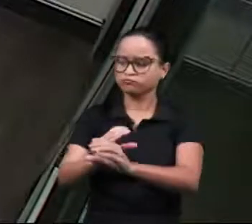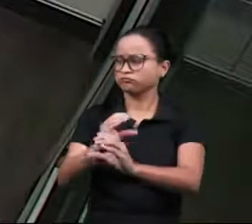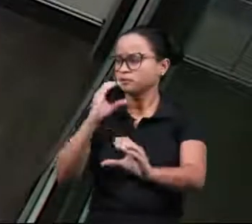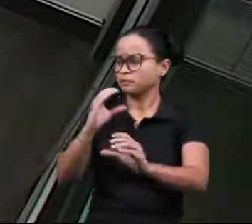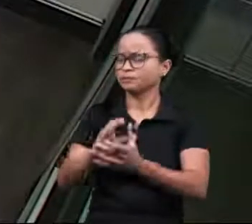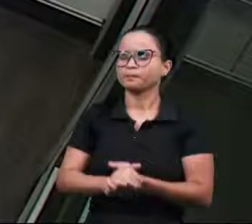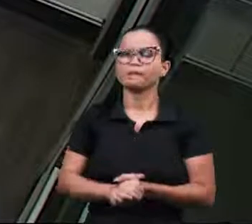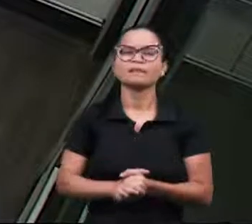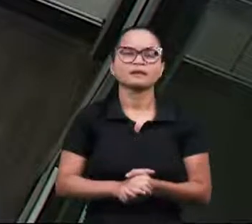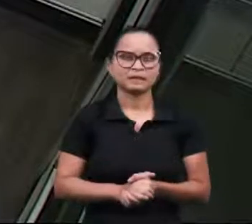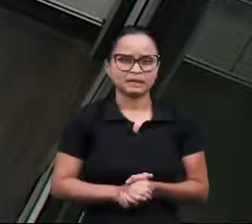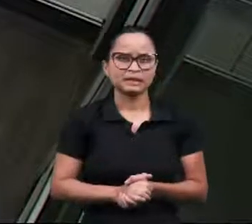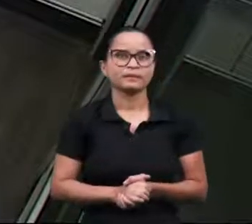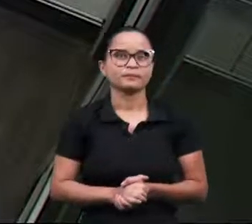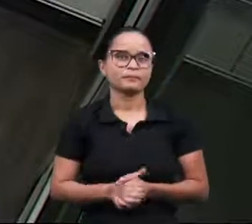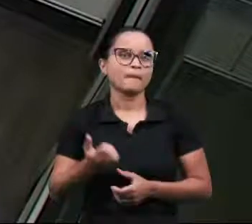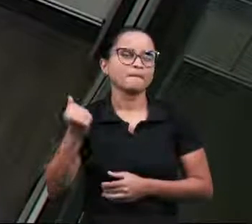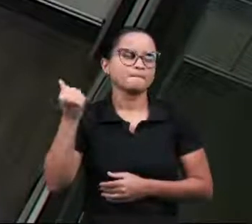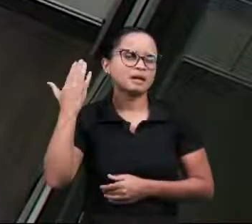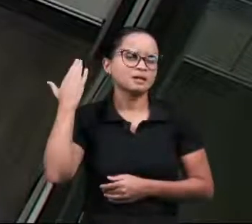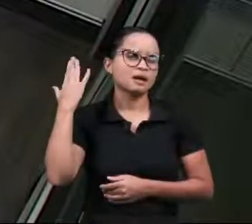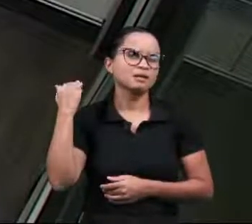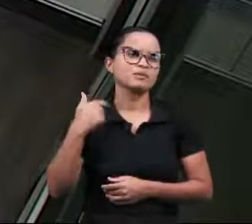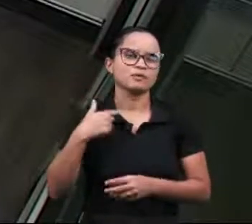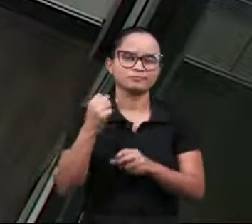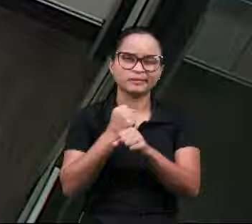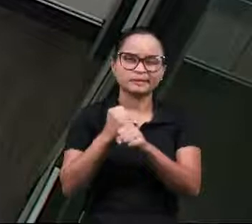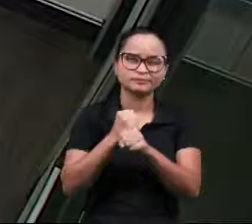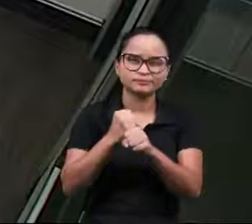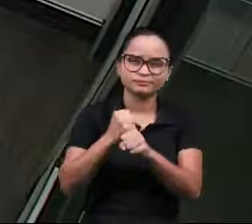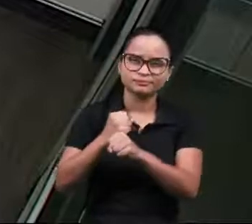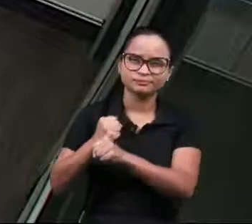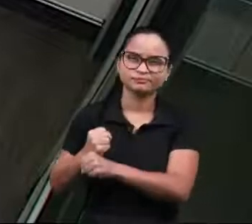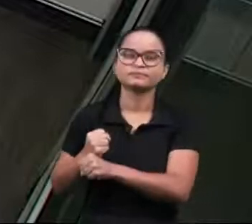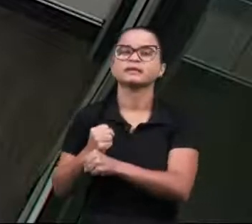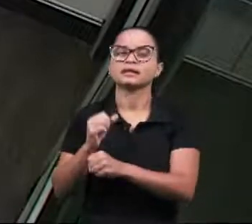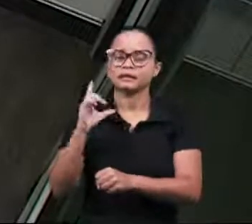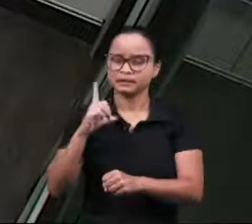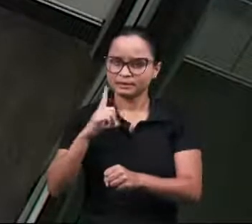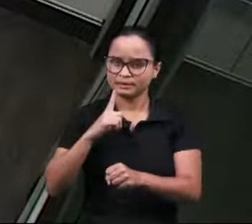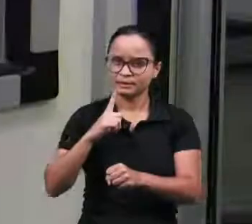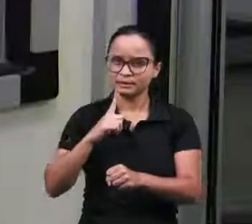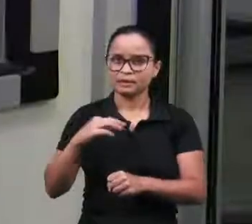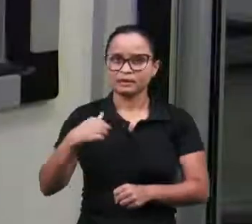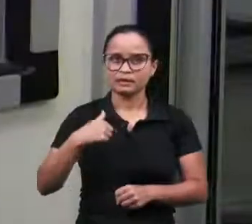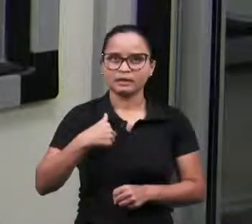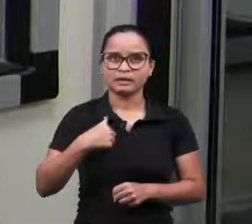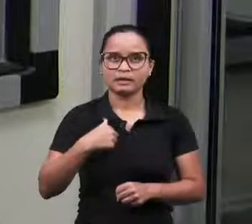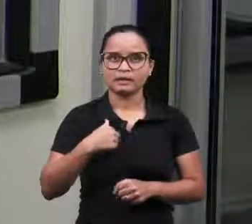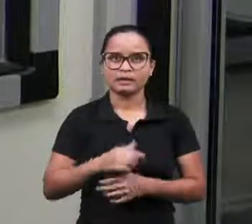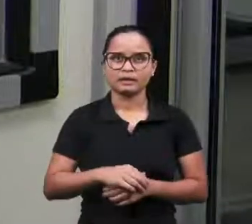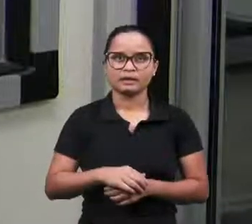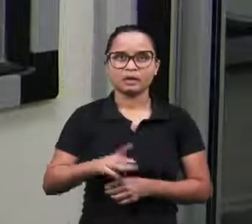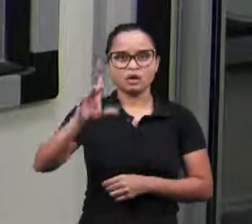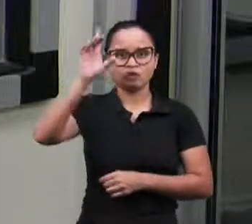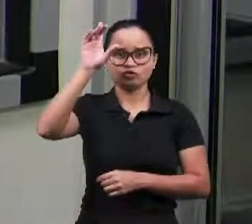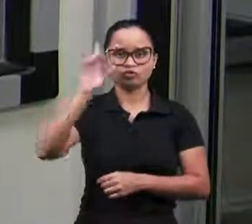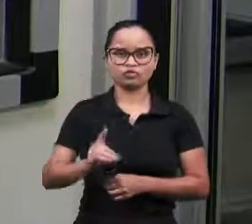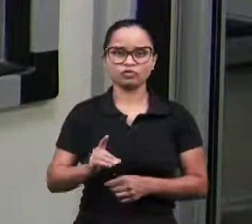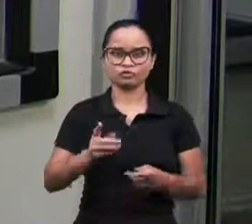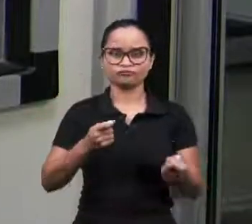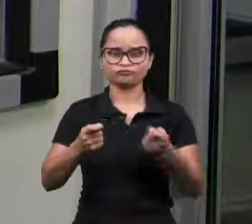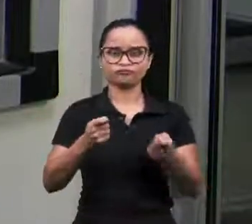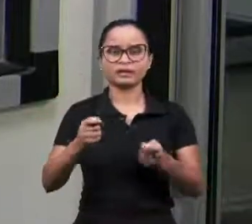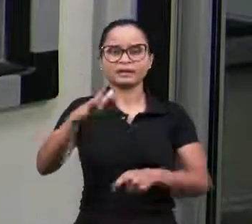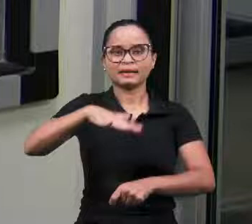No passado eu passei muitos anos na direção da área de engenharia, que